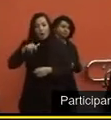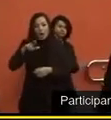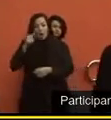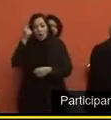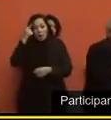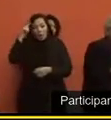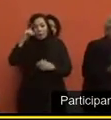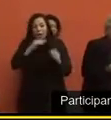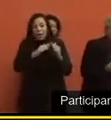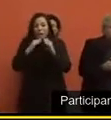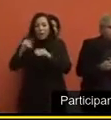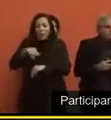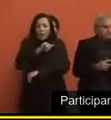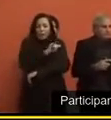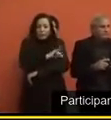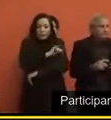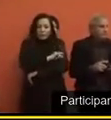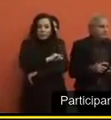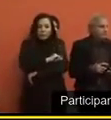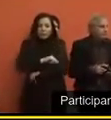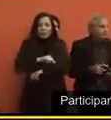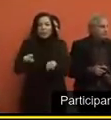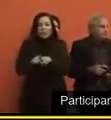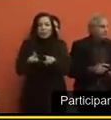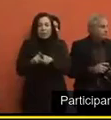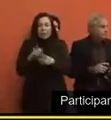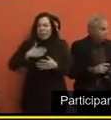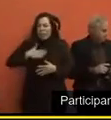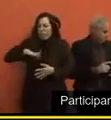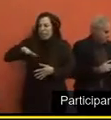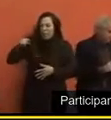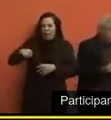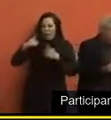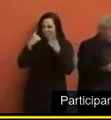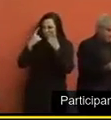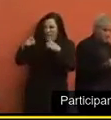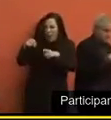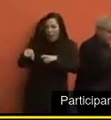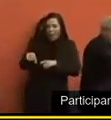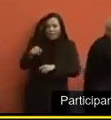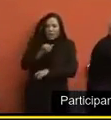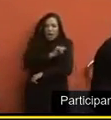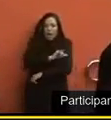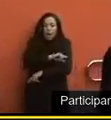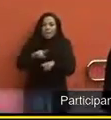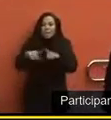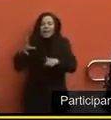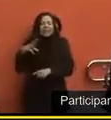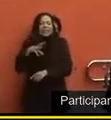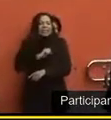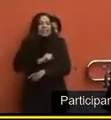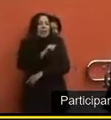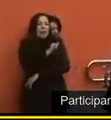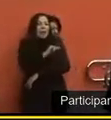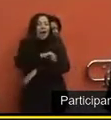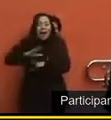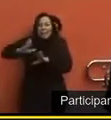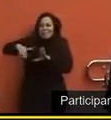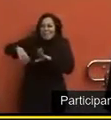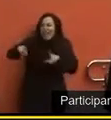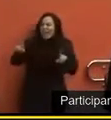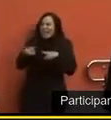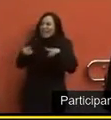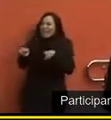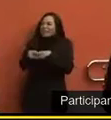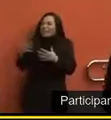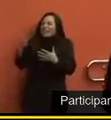pensado em morar no Rio, pessoas que rechaçavam o Rio devido à violência, pessoas que amam o Rio, as praias, a música e